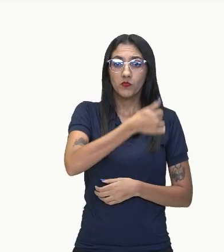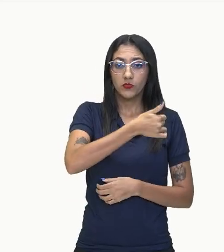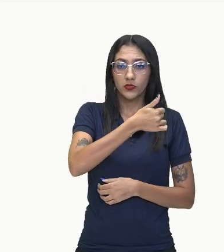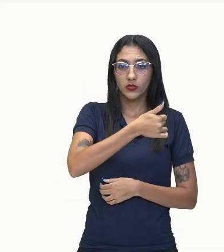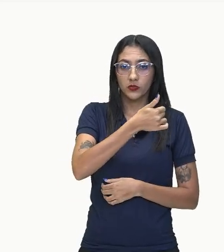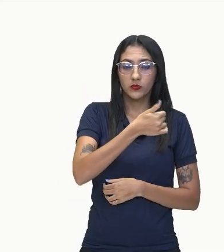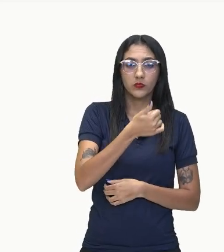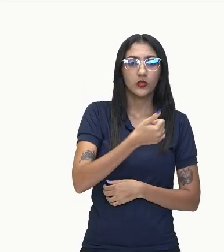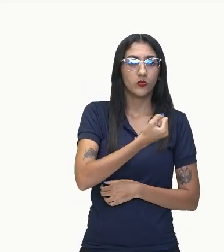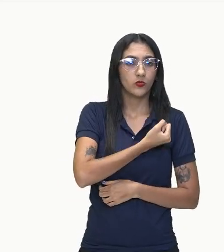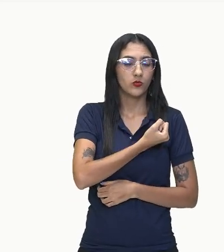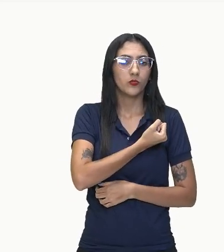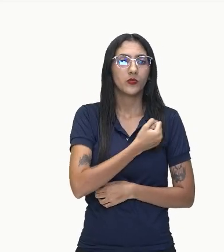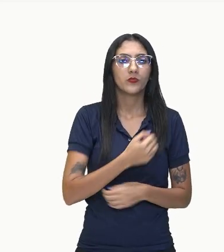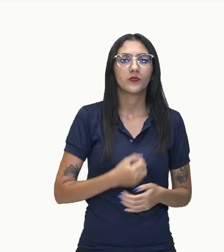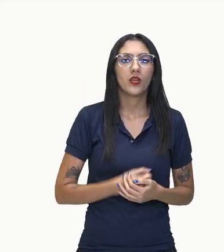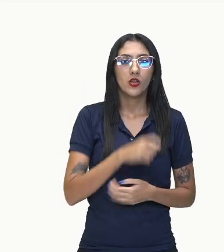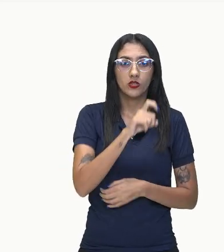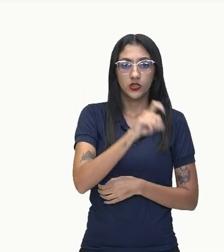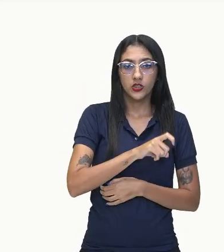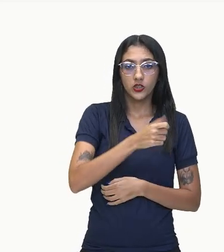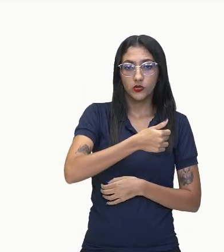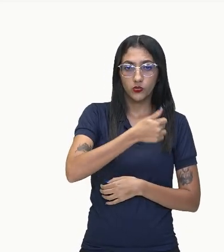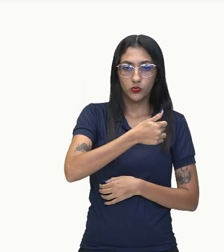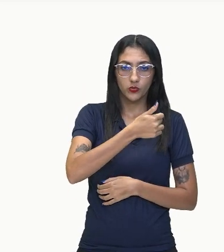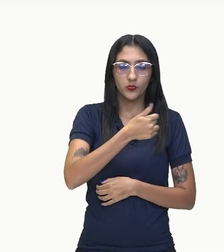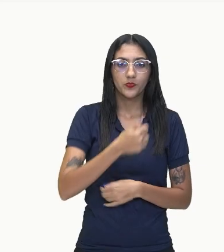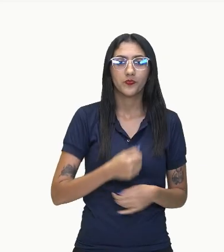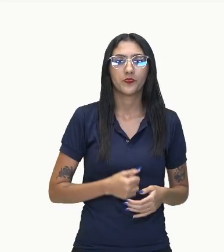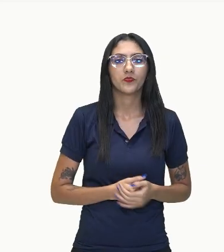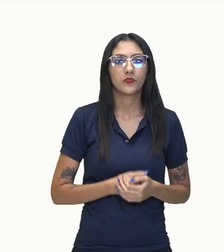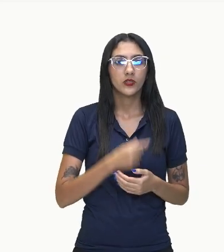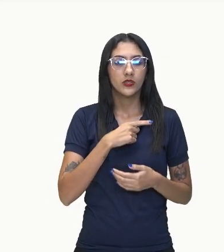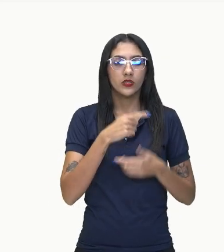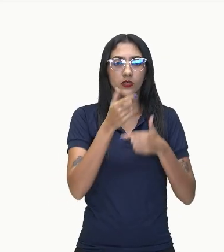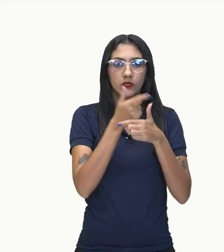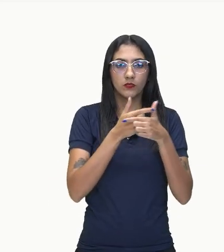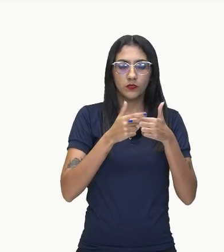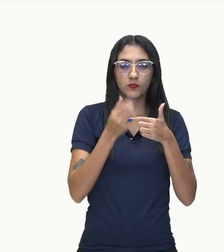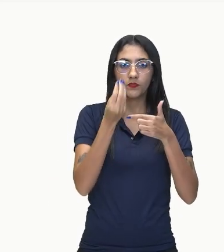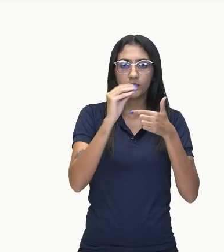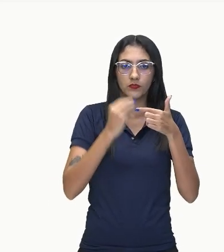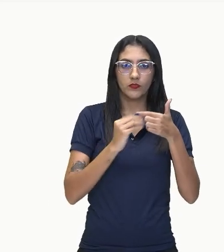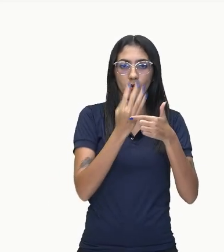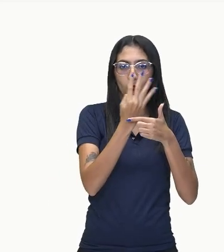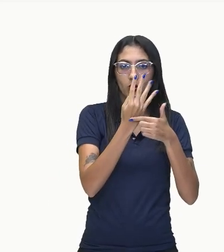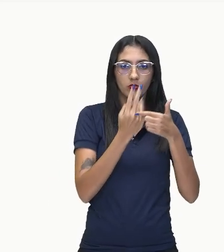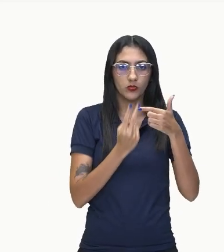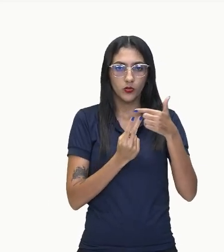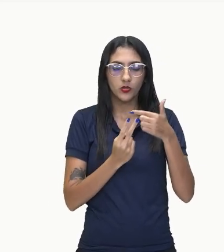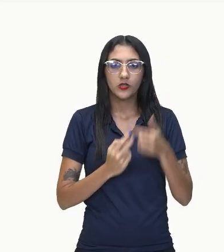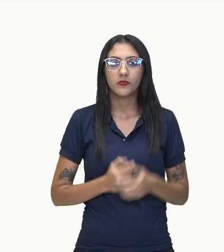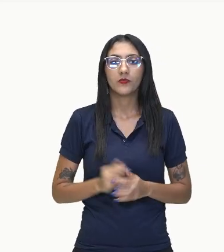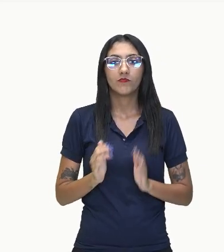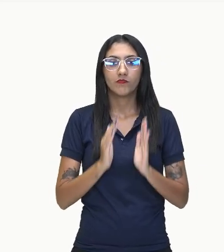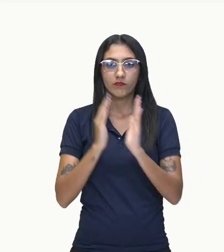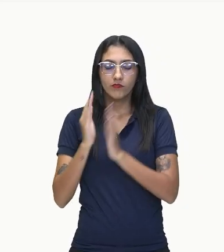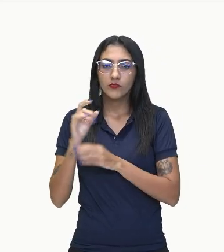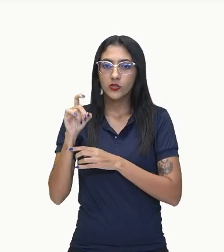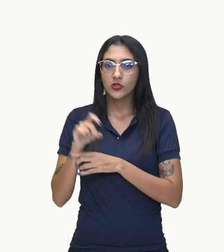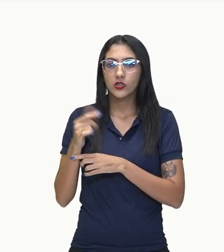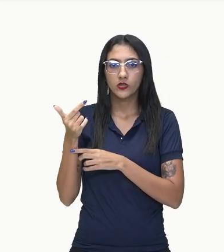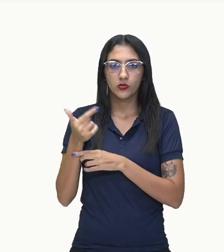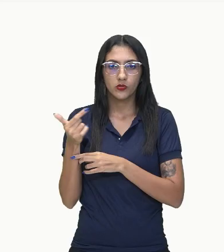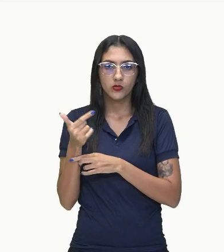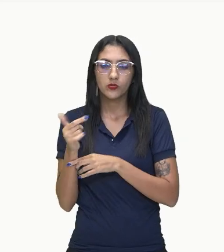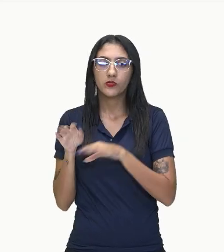vai ser 3 mais 1 sobre 2, que é 4 sobre 2, que é igual a 2. E o segundo zero vai ser 3 menos